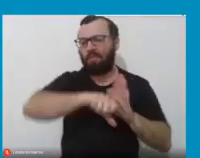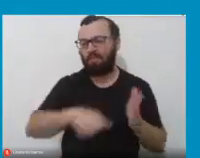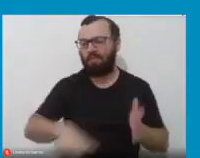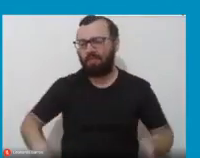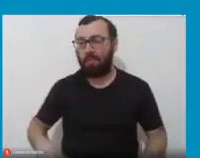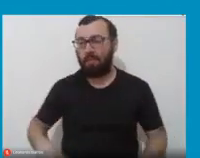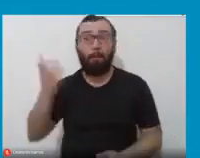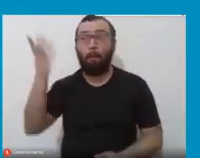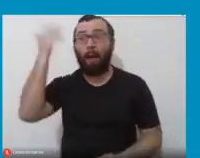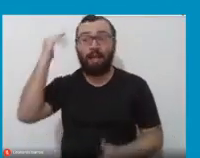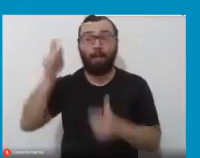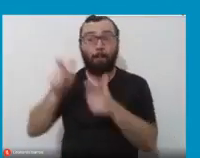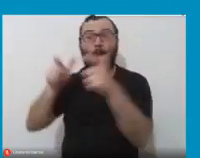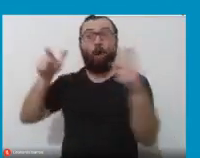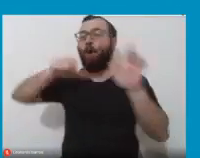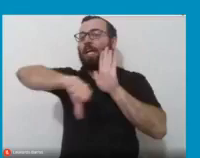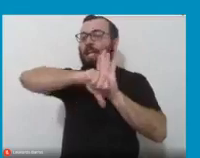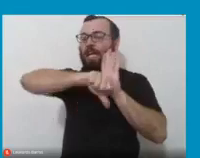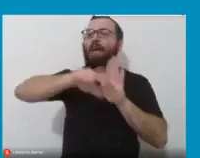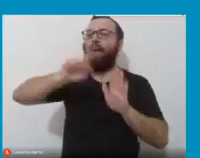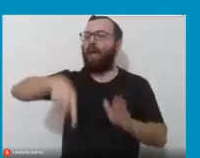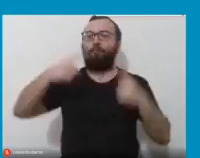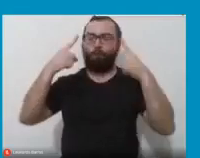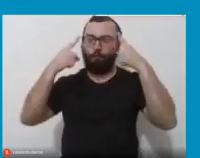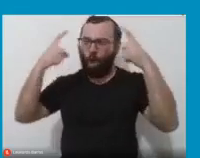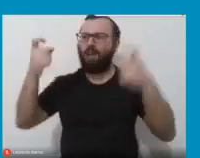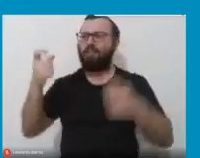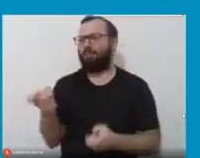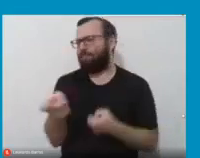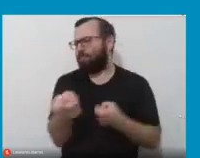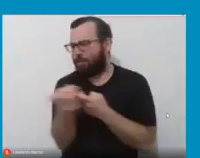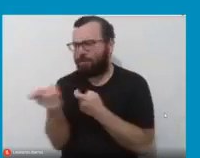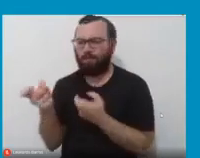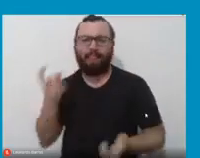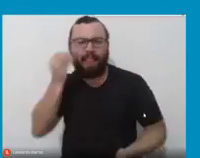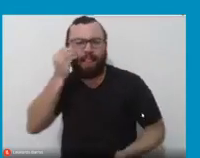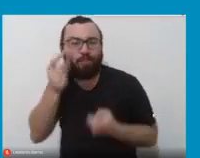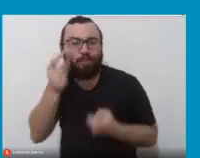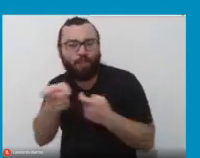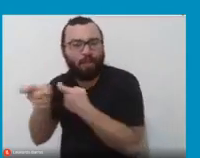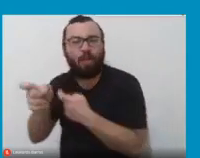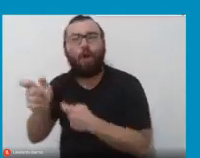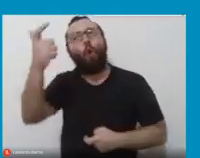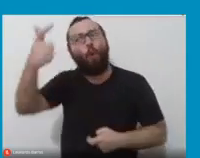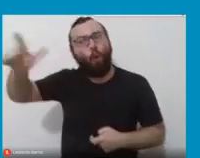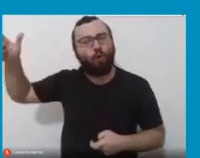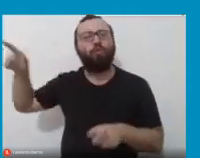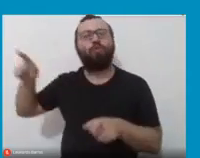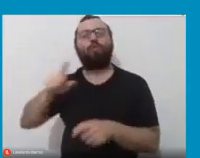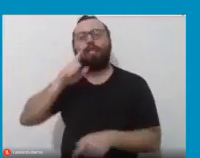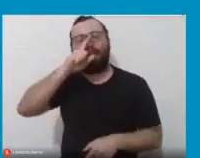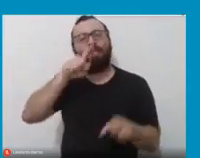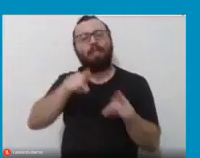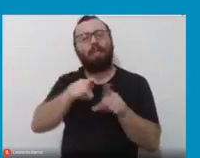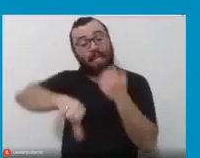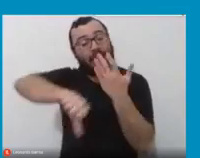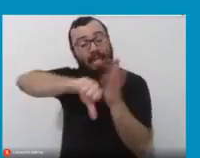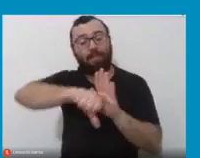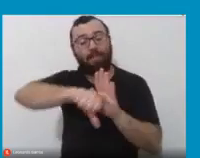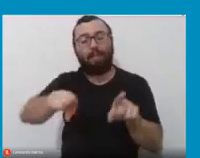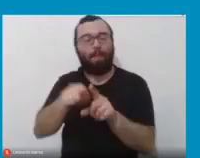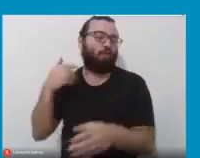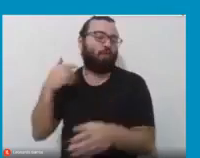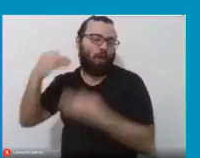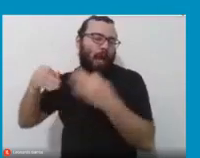maioria dos crimes eram crimes violentos, de homicídio, tentativas de homicídio, mas outros crimes também eram julgados no tribunal do júri. Né?